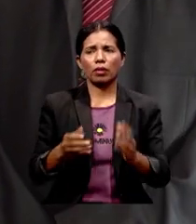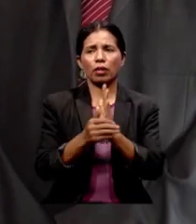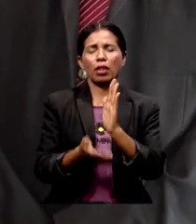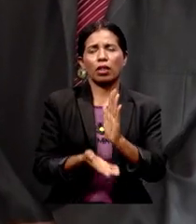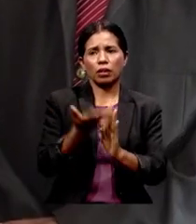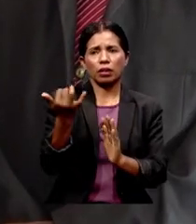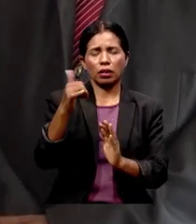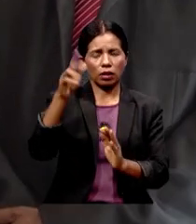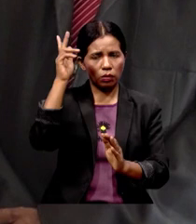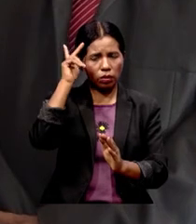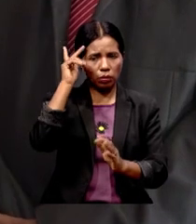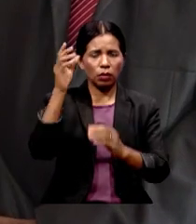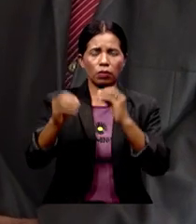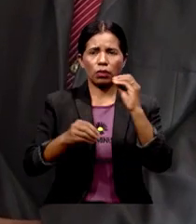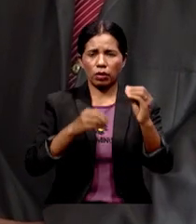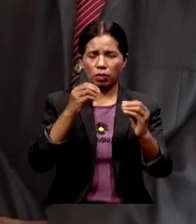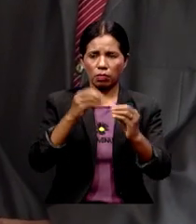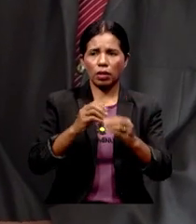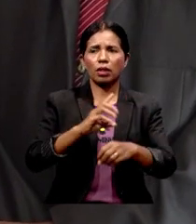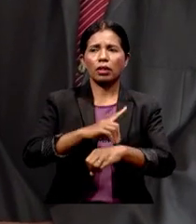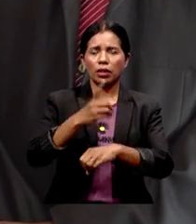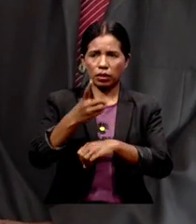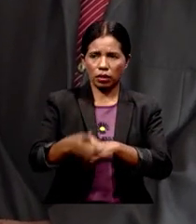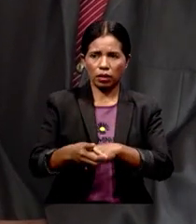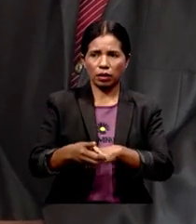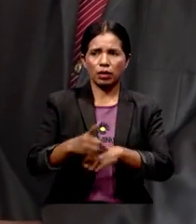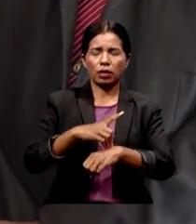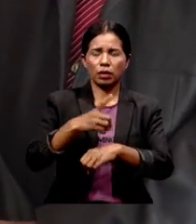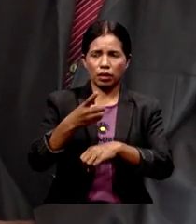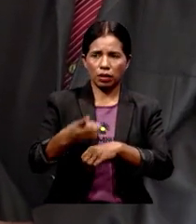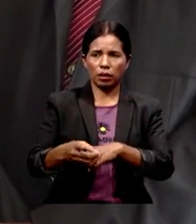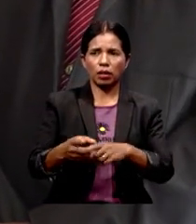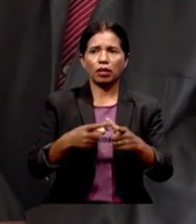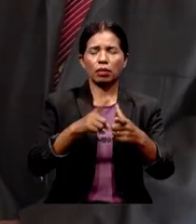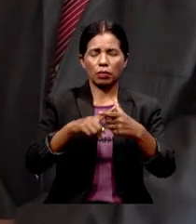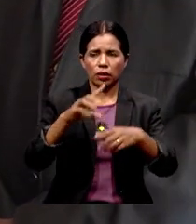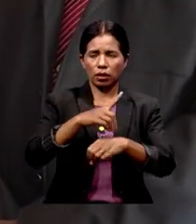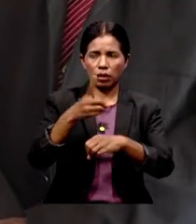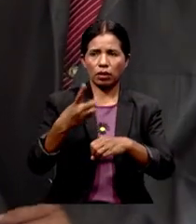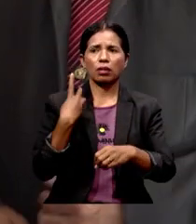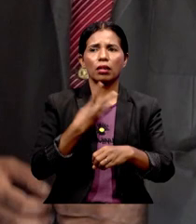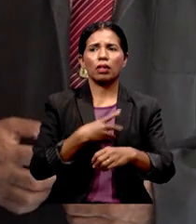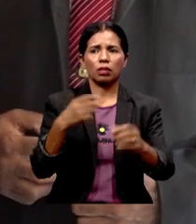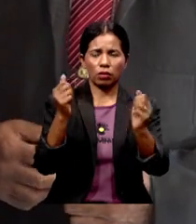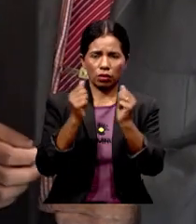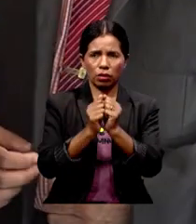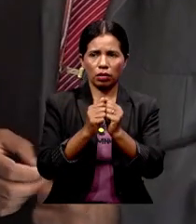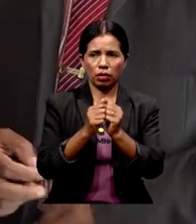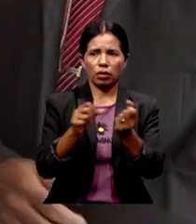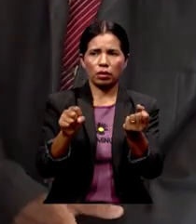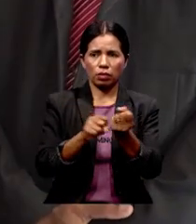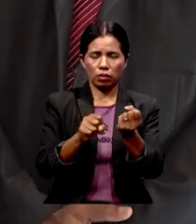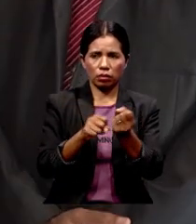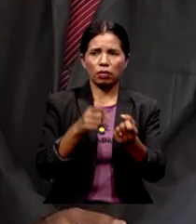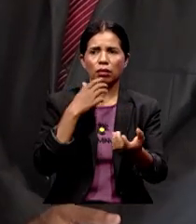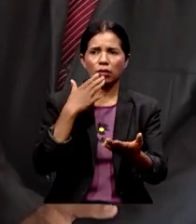no conhecimento quando a gestão de desastre. Antes do desastre, desastre e depois do desastre, há o apoio com a